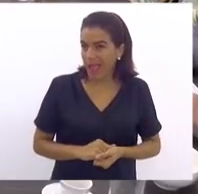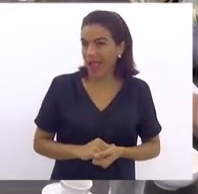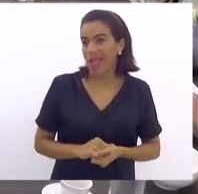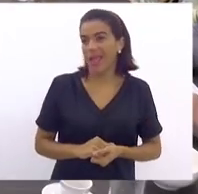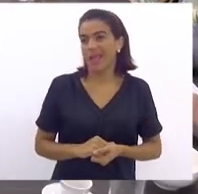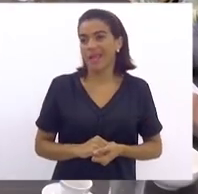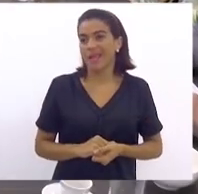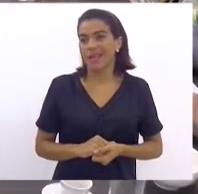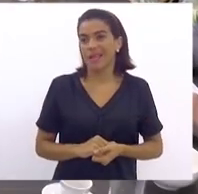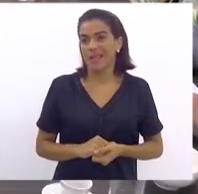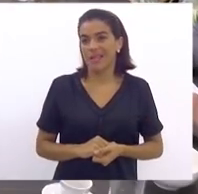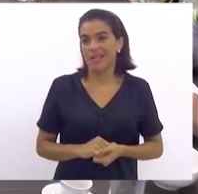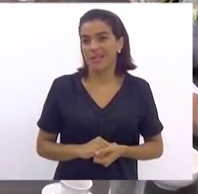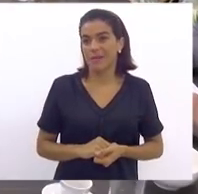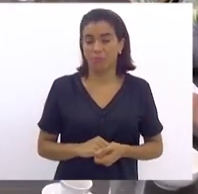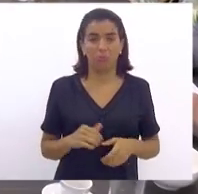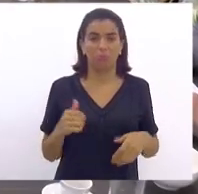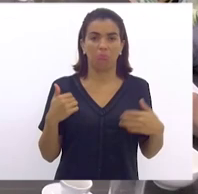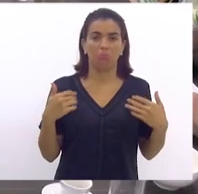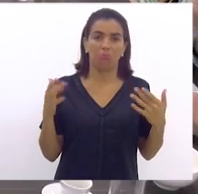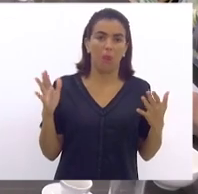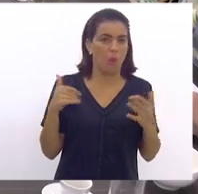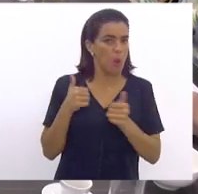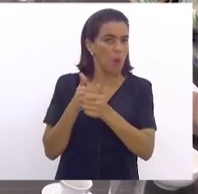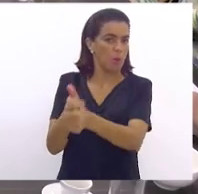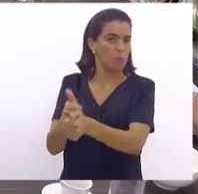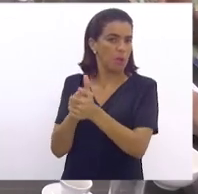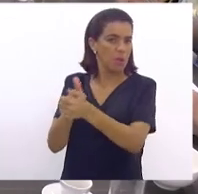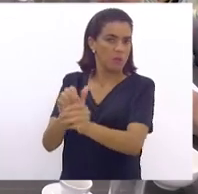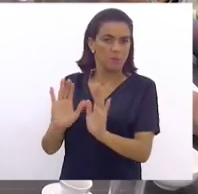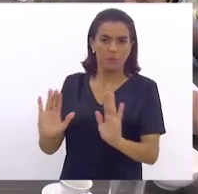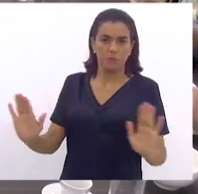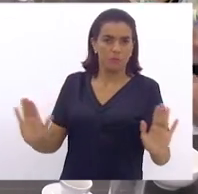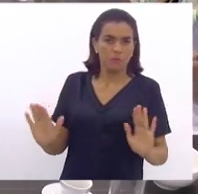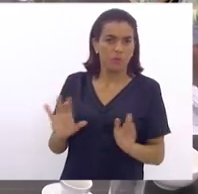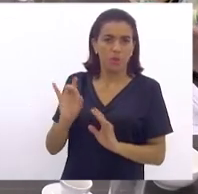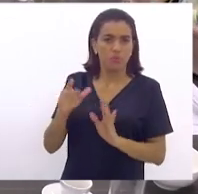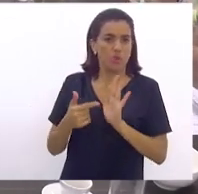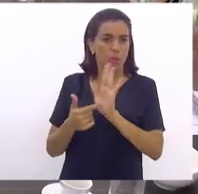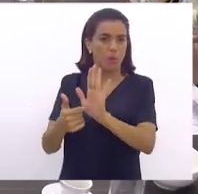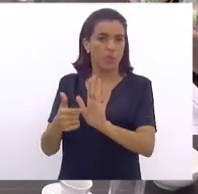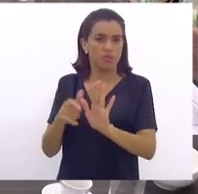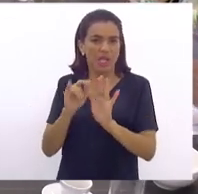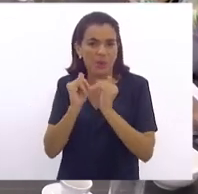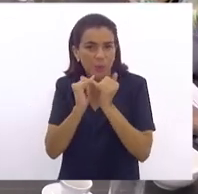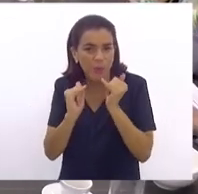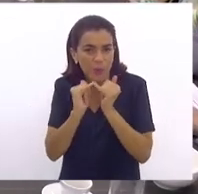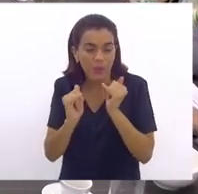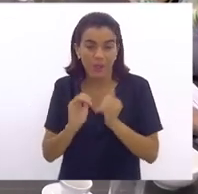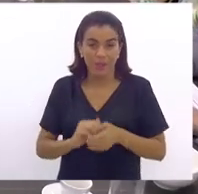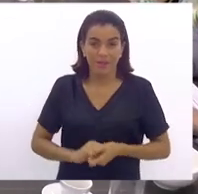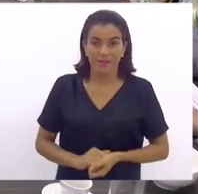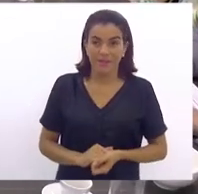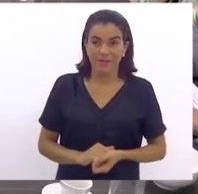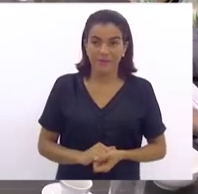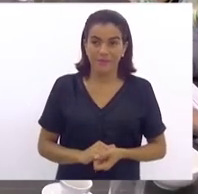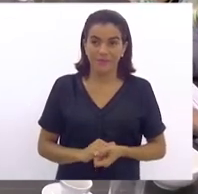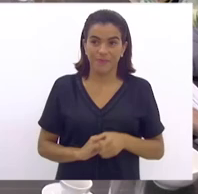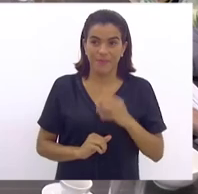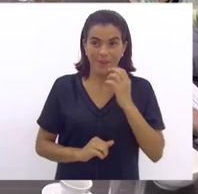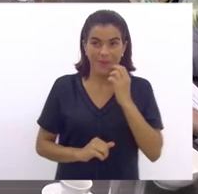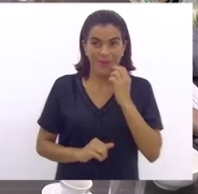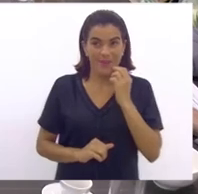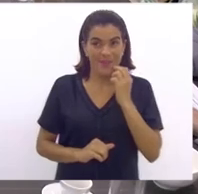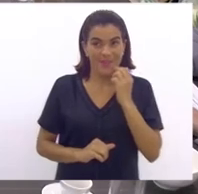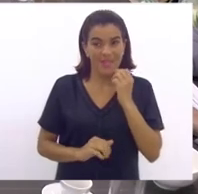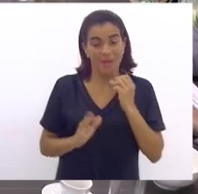Deputado Luiz Paulo... Não, eu vou acompanhar, eu só mostrei uma nuance. Eu só vou, eu vou botar em votação, mas eu não posso deixar de fazer,